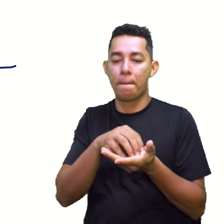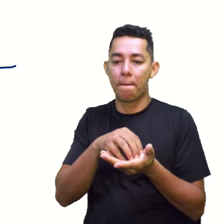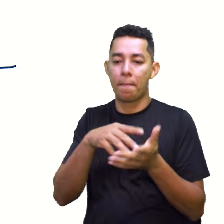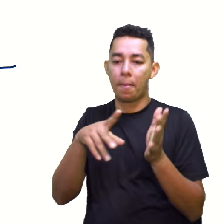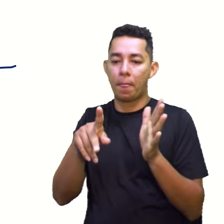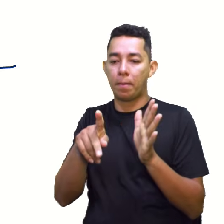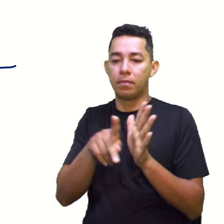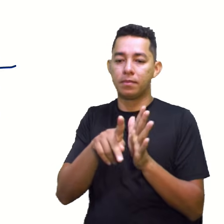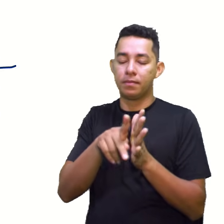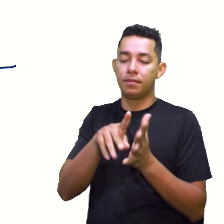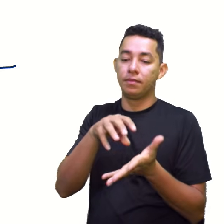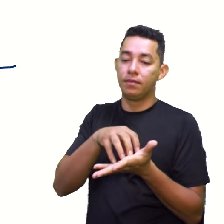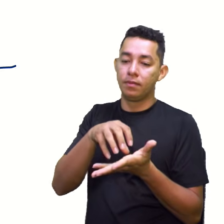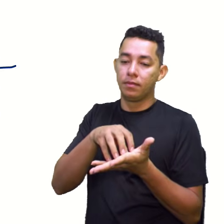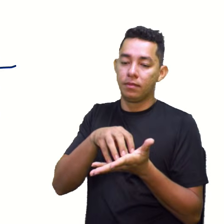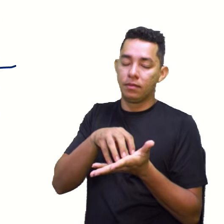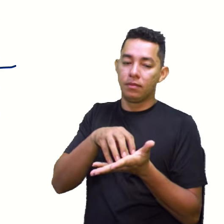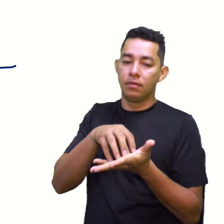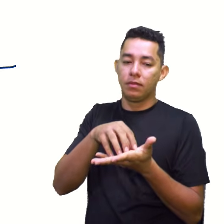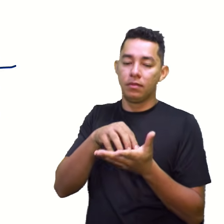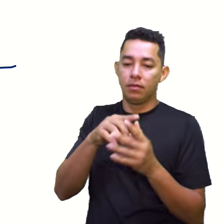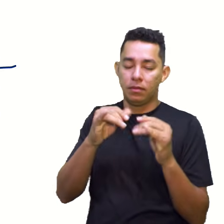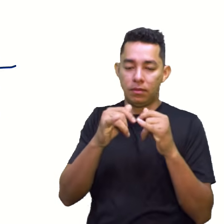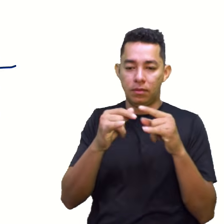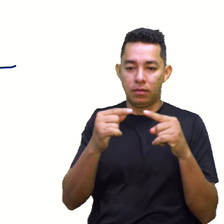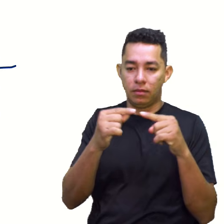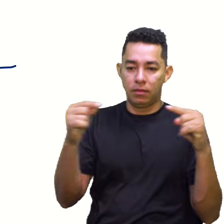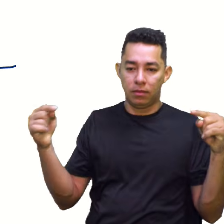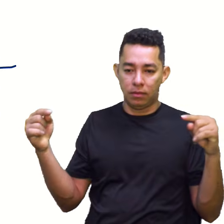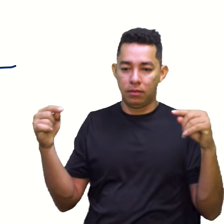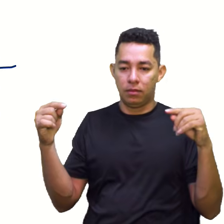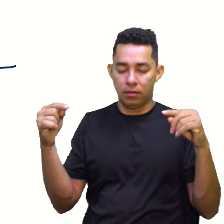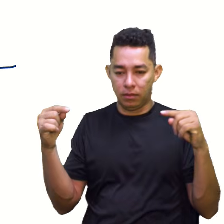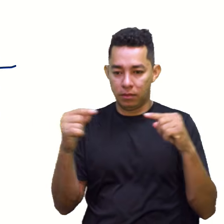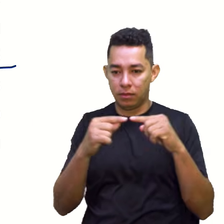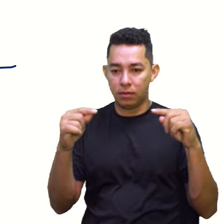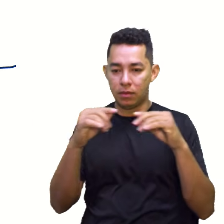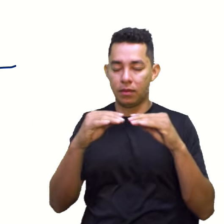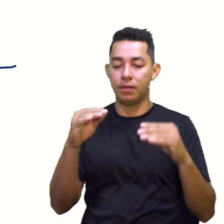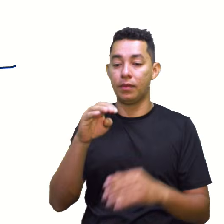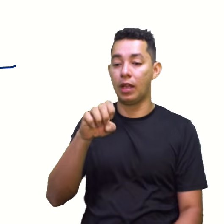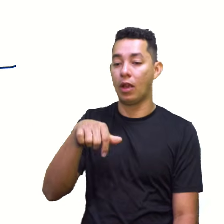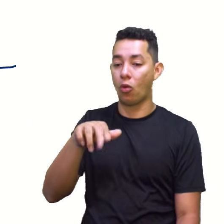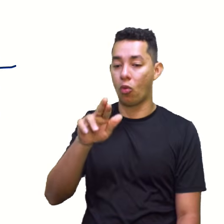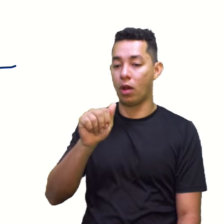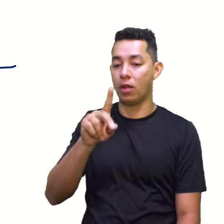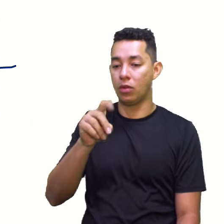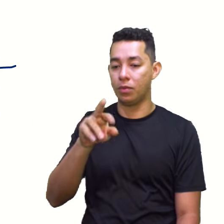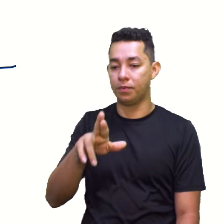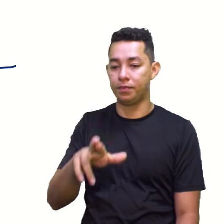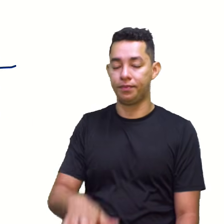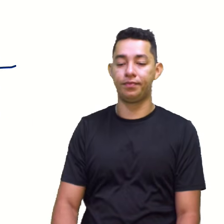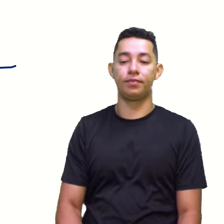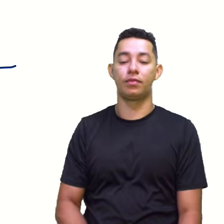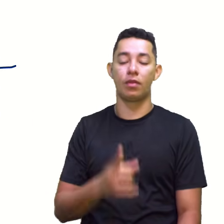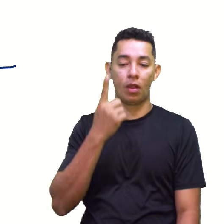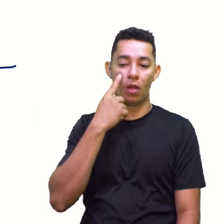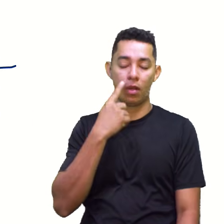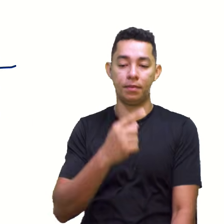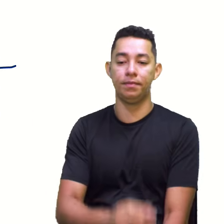da circunferência da linha do Equador. Olha só, pensa comigo aqui. Se